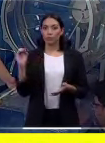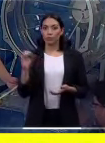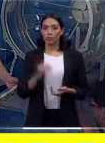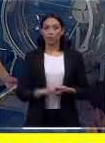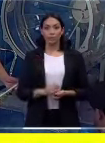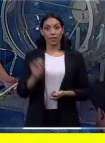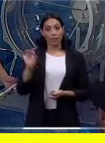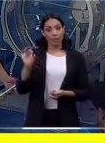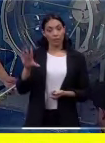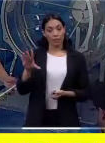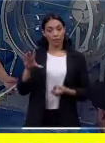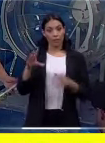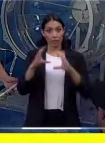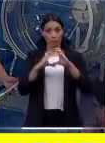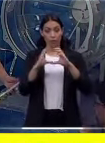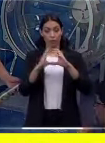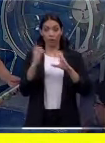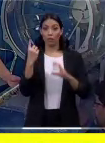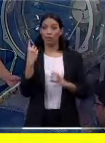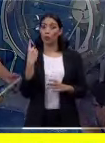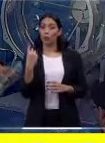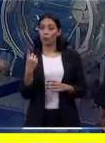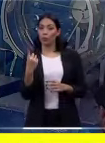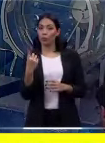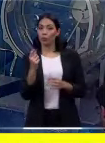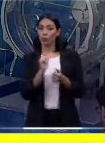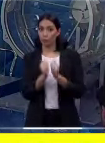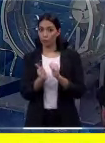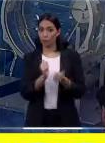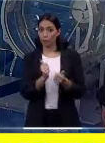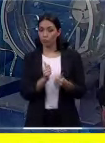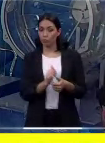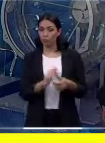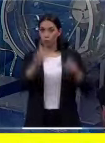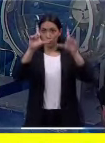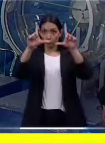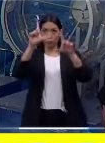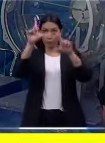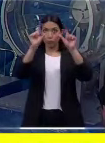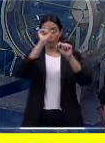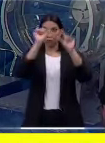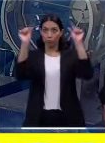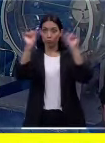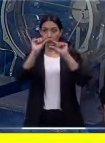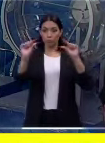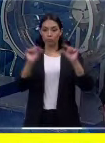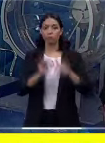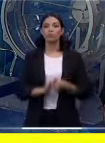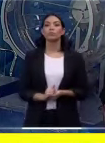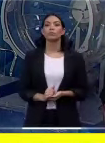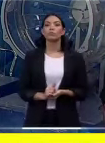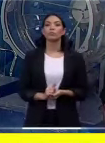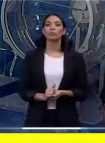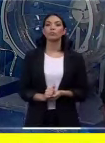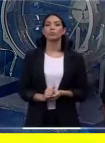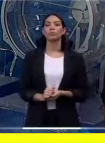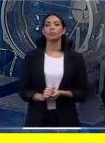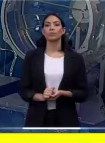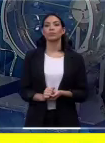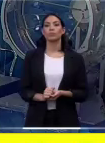que cada número corresponde a um time de futebol, conforme a tabela de times exposta na tela da TV.